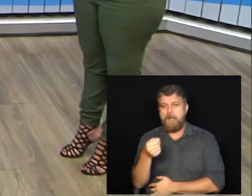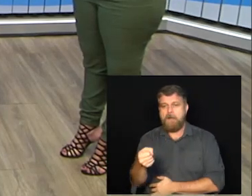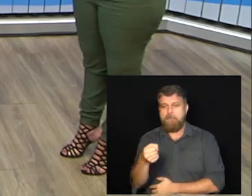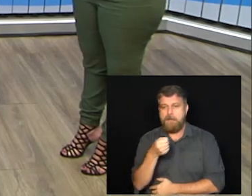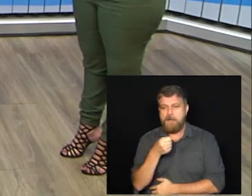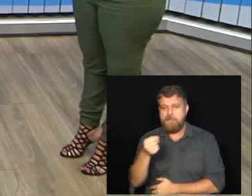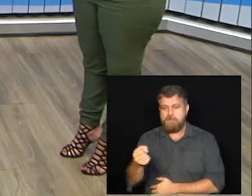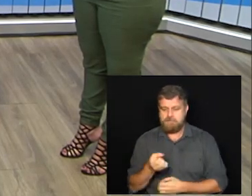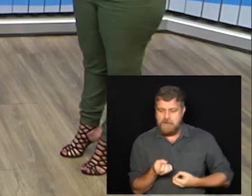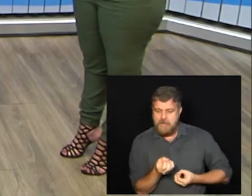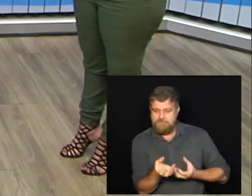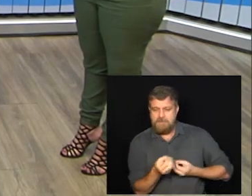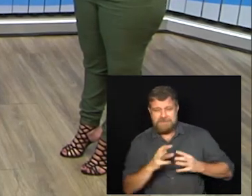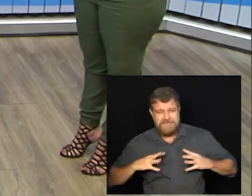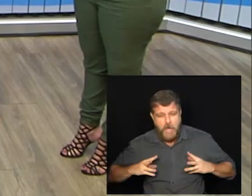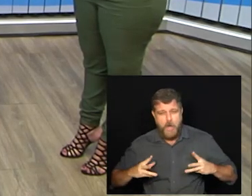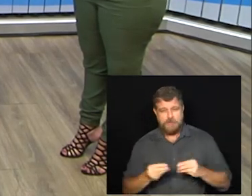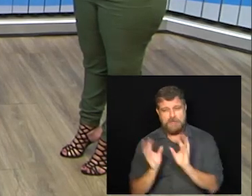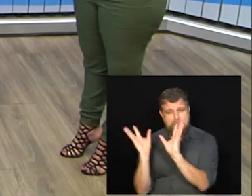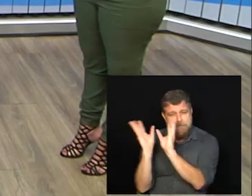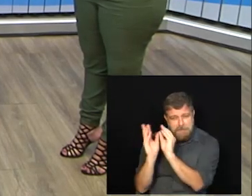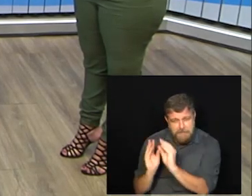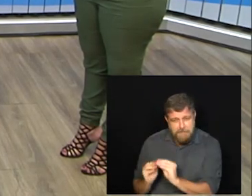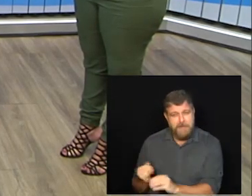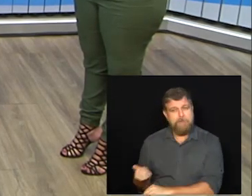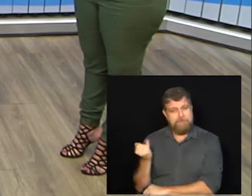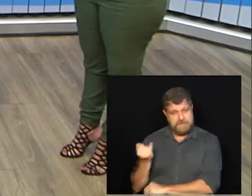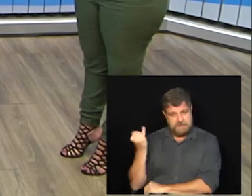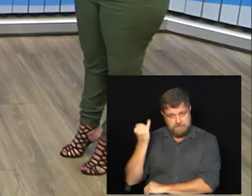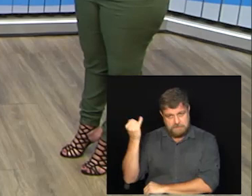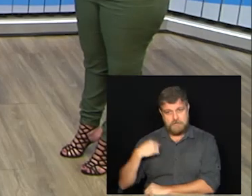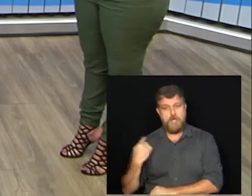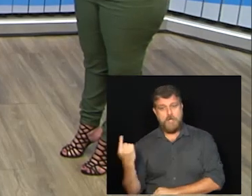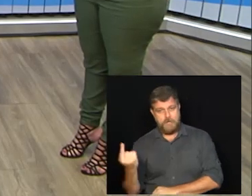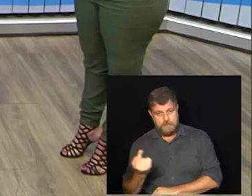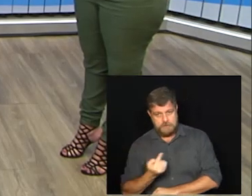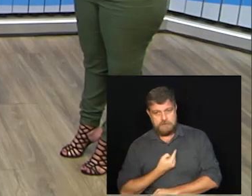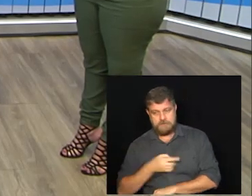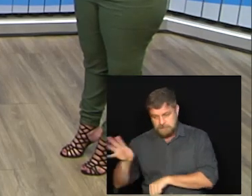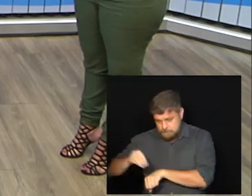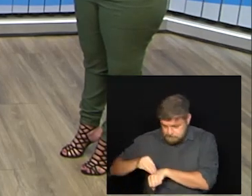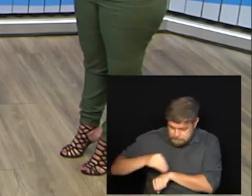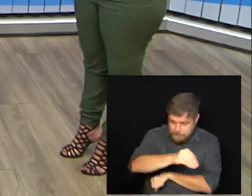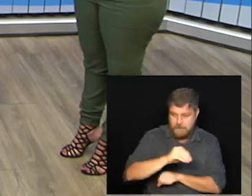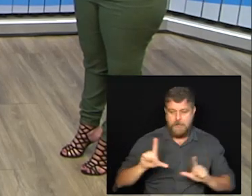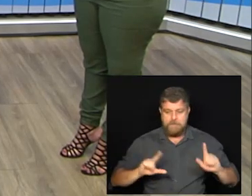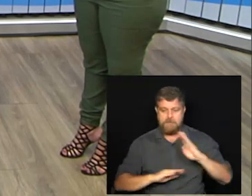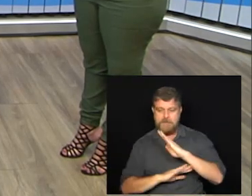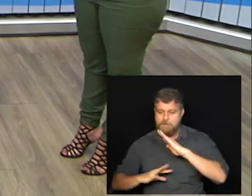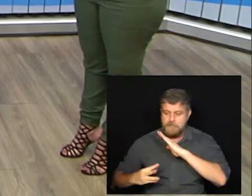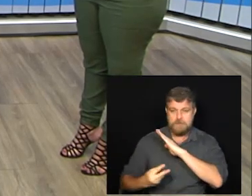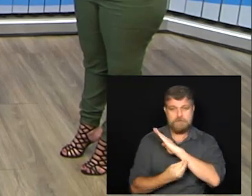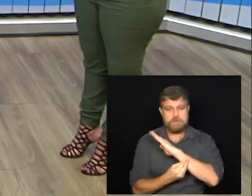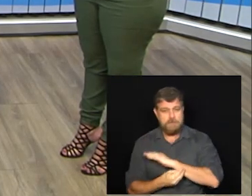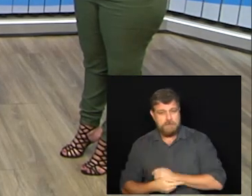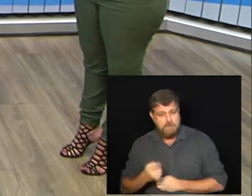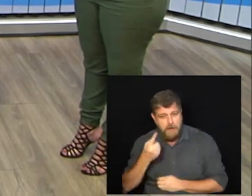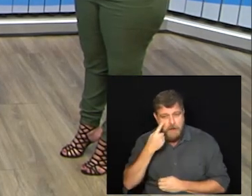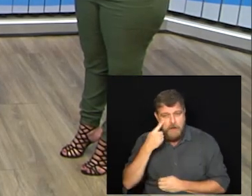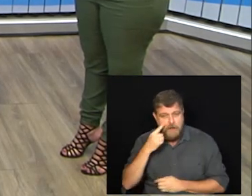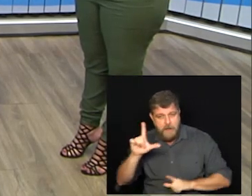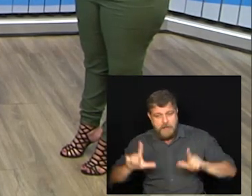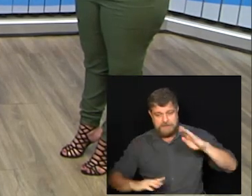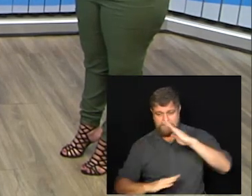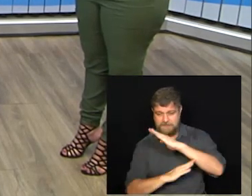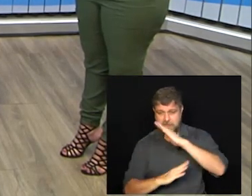as informações, o que de mais importante for dito, nós vamos repercutir aqui no Câmara Total. Então continue aqui na TV